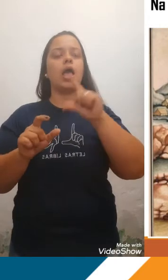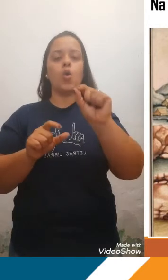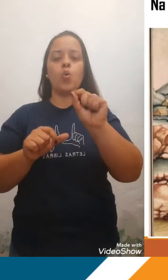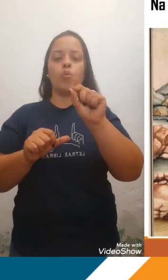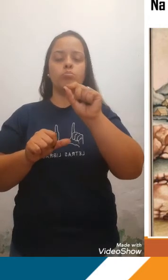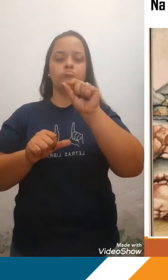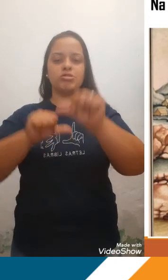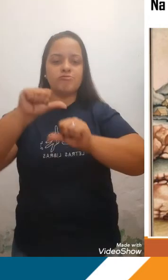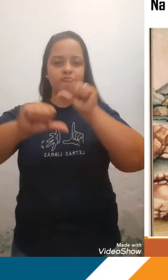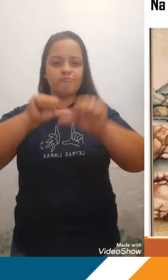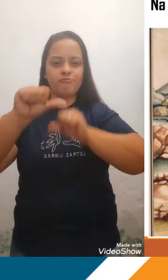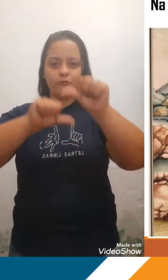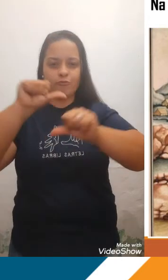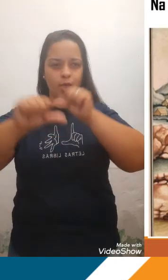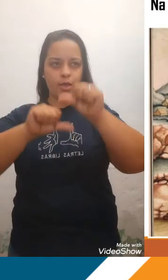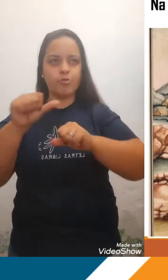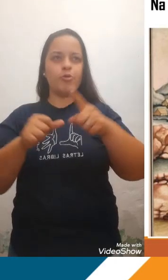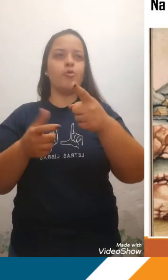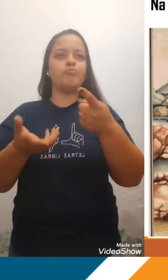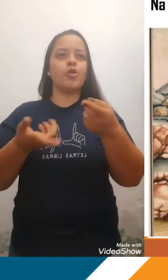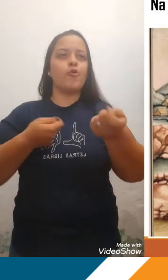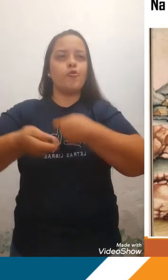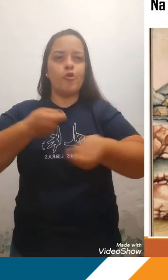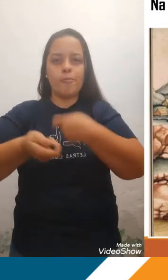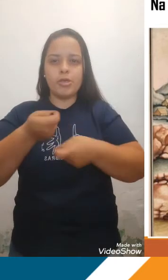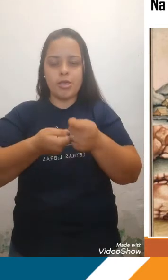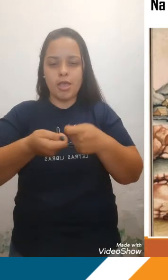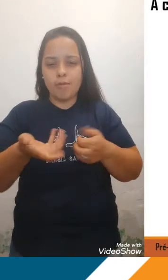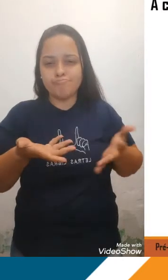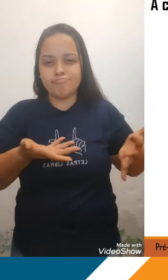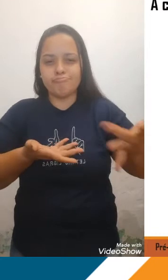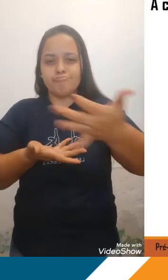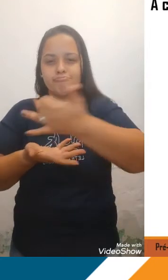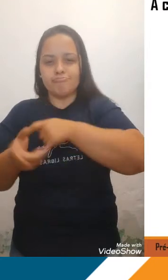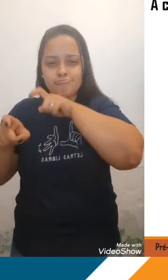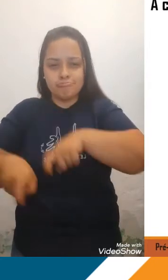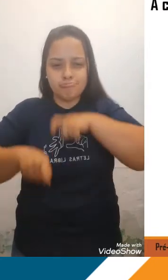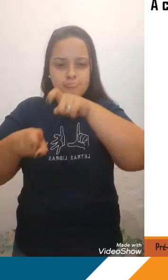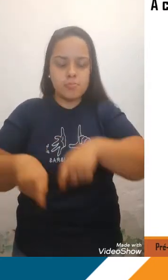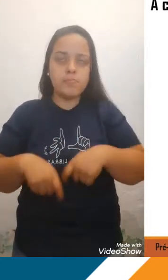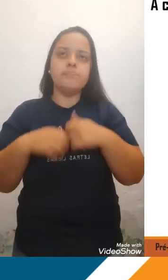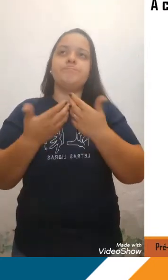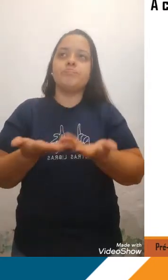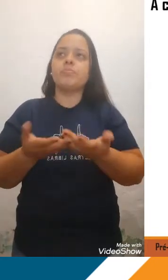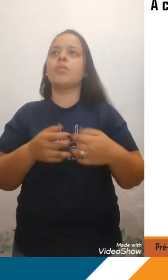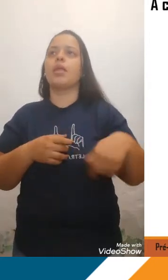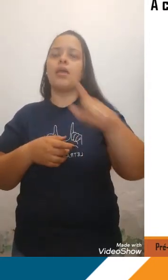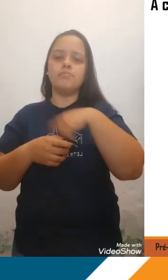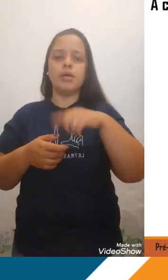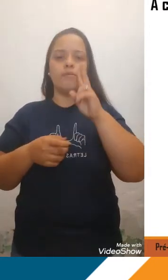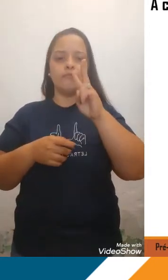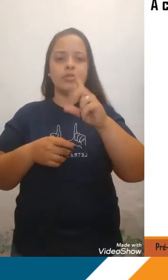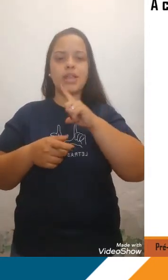da economia mineradora, embora a produção tenha começado a cair a partir de 1750. Neste cenário